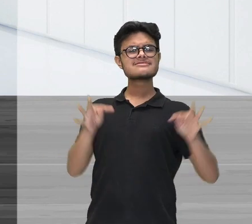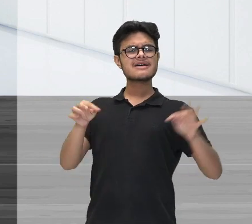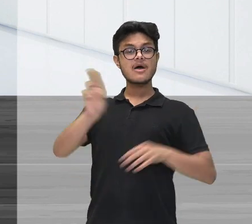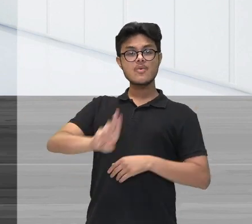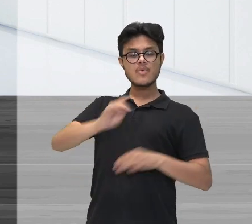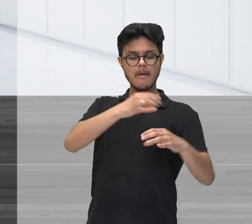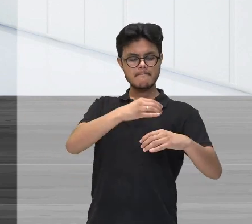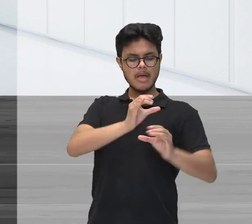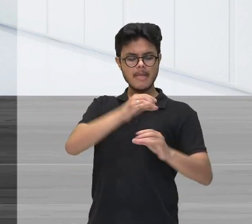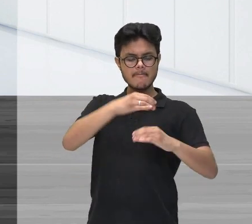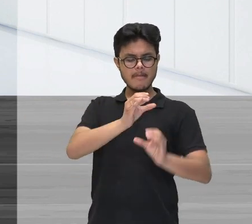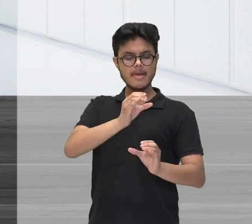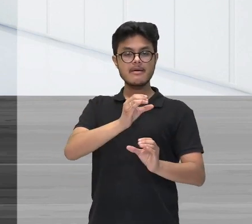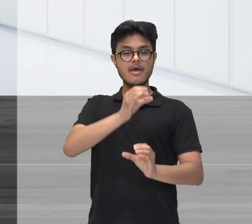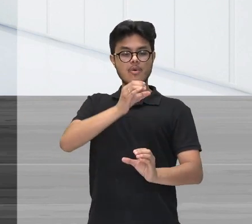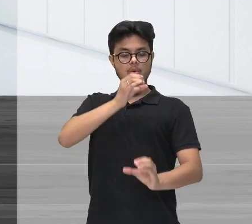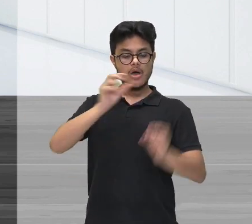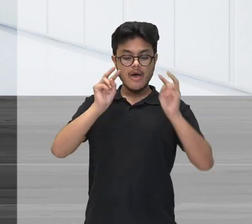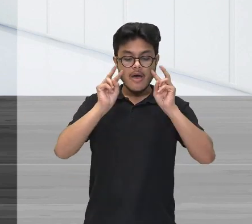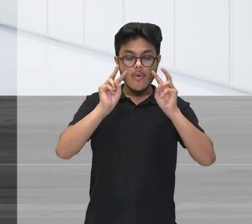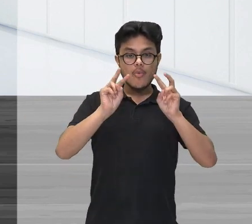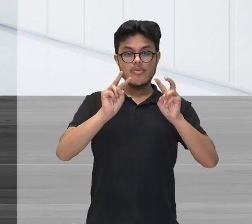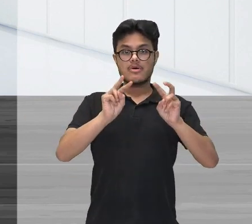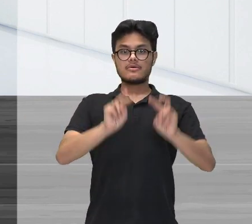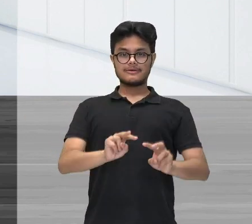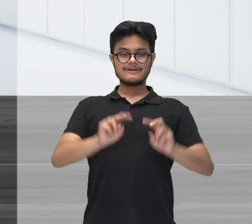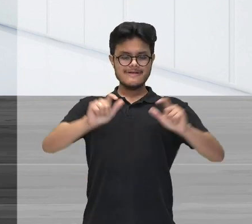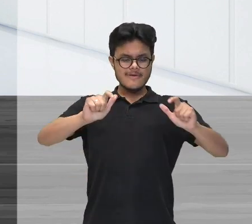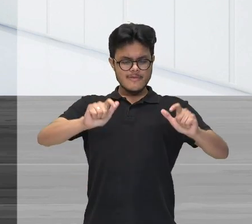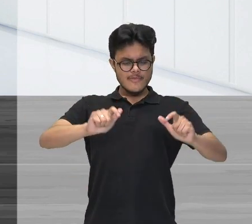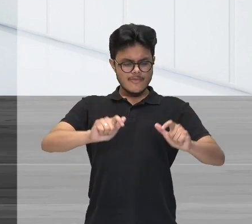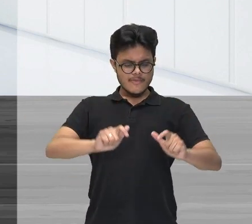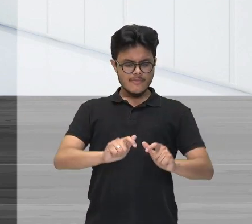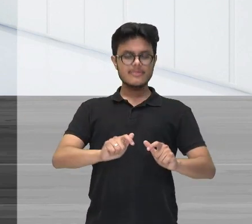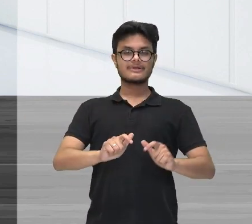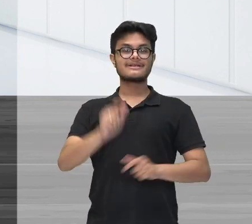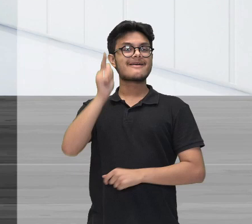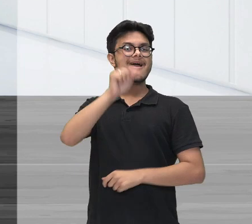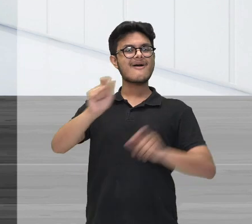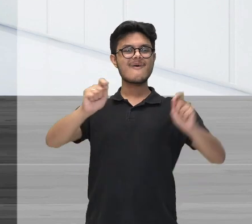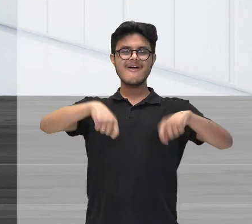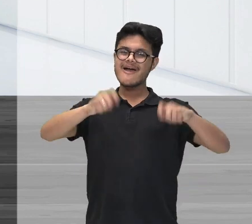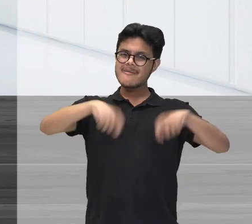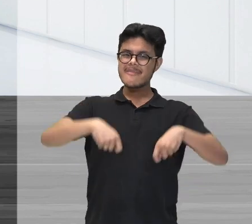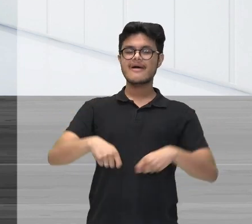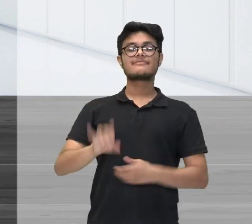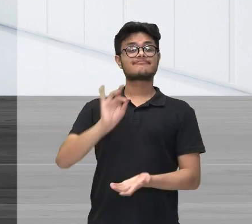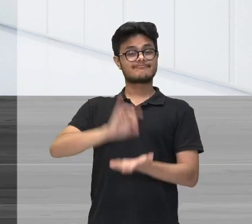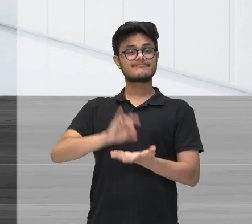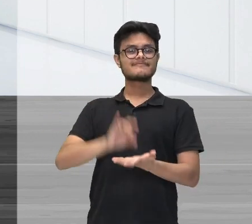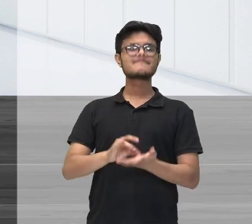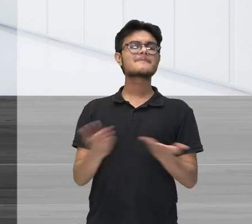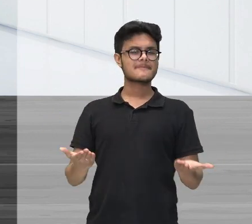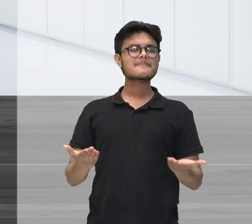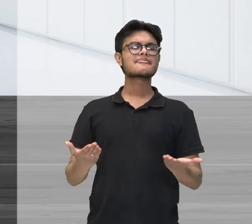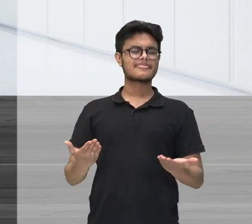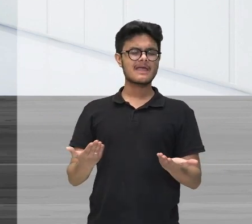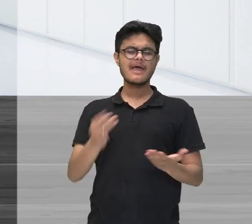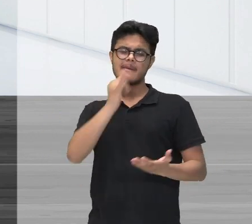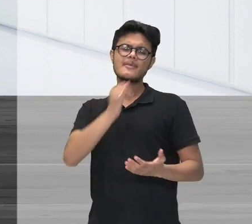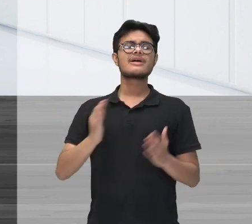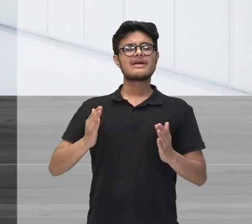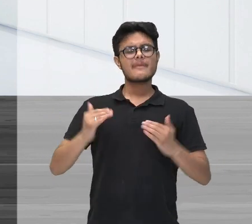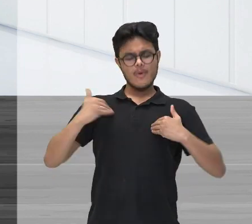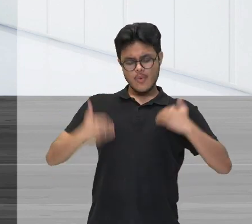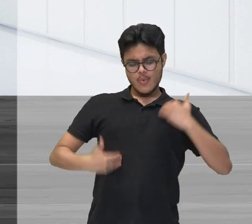de aumentar a nossa capacidade de olhar as estruturas desses micro-organismos. E